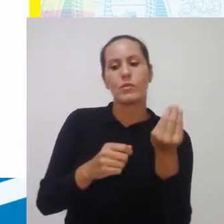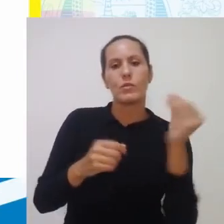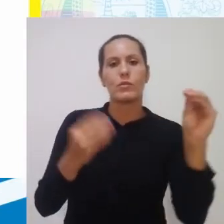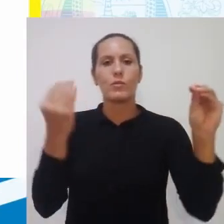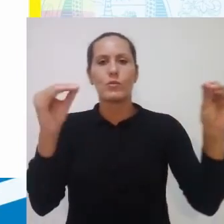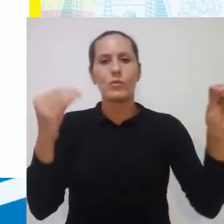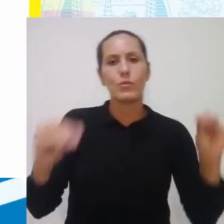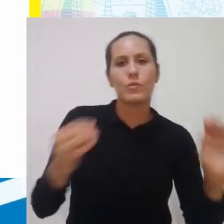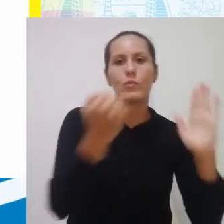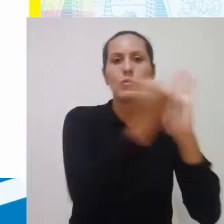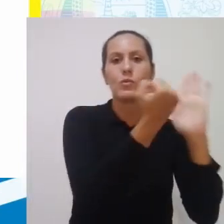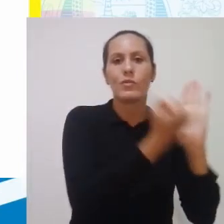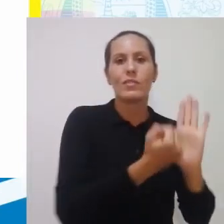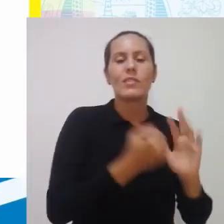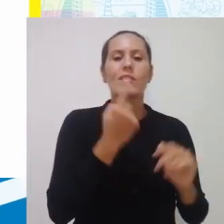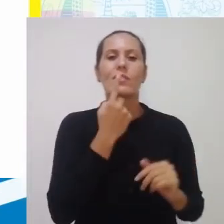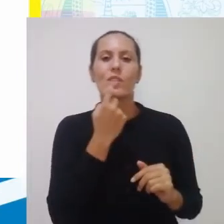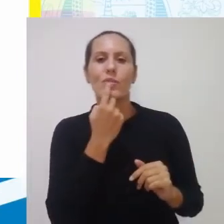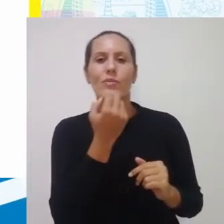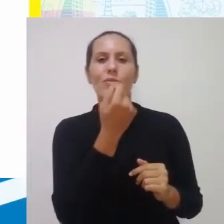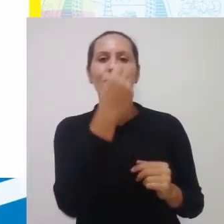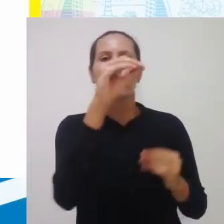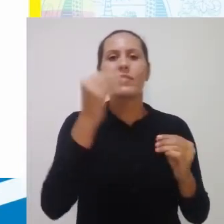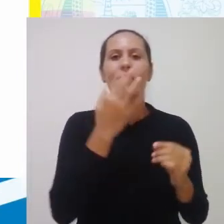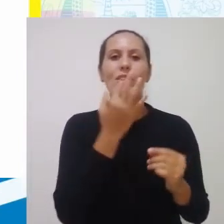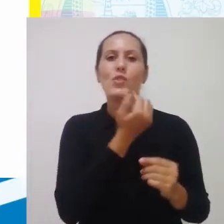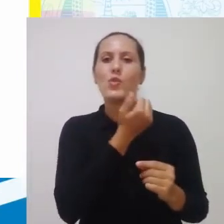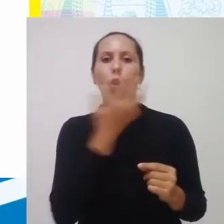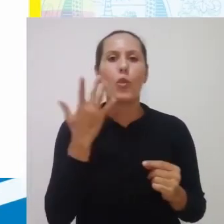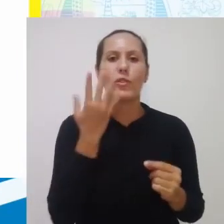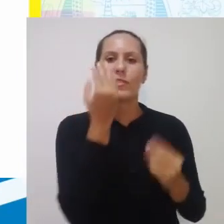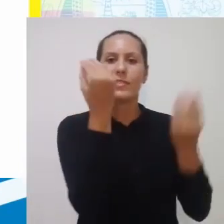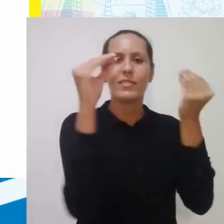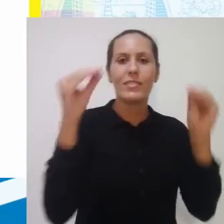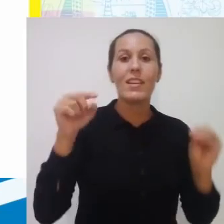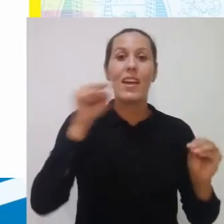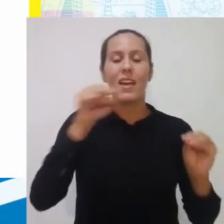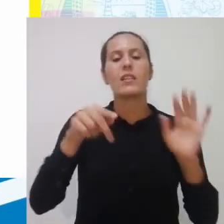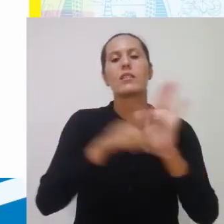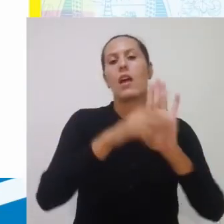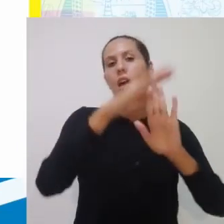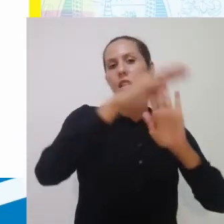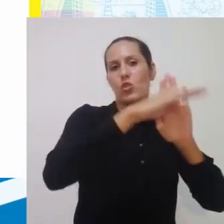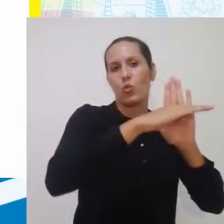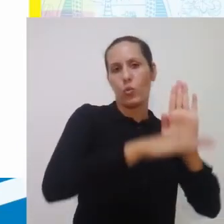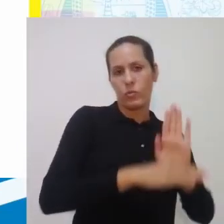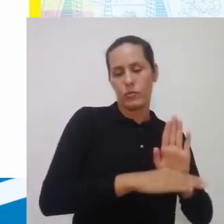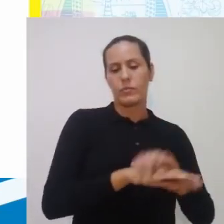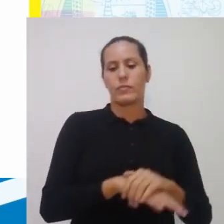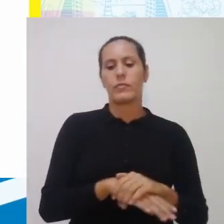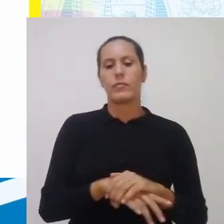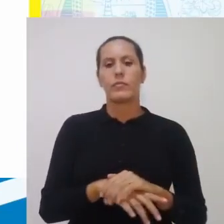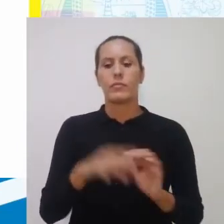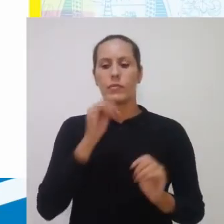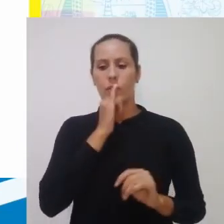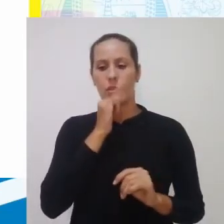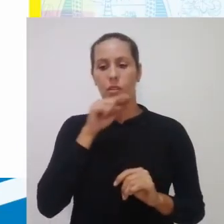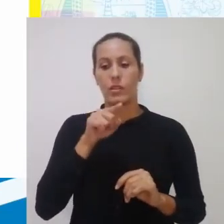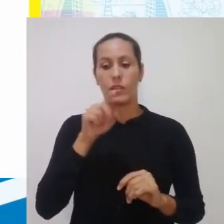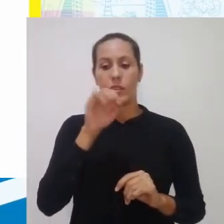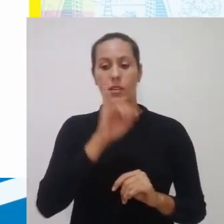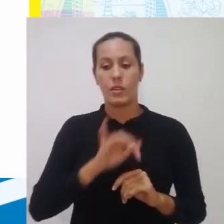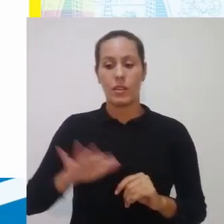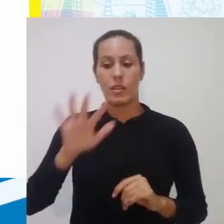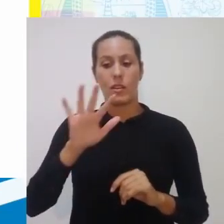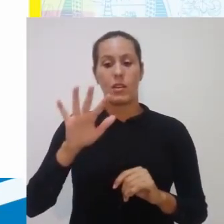com destaque, certo? E canetas coloridas, ou seja, esses são os tópicos. Você tem, por exemplo, a